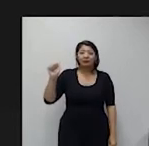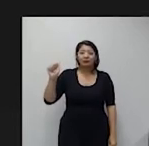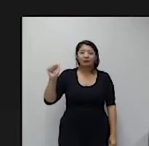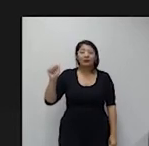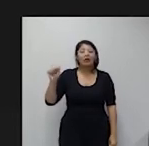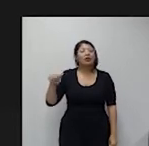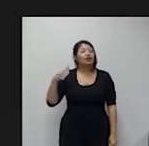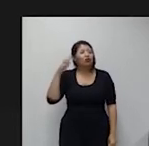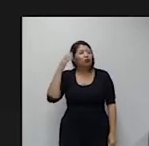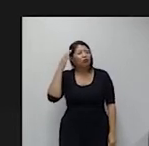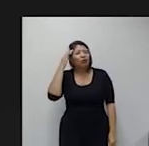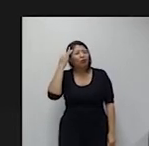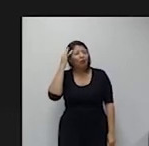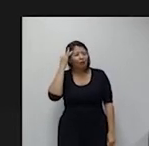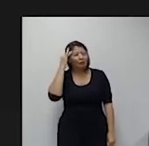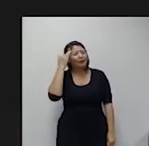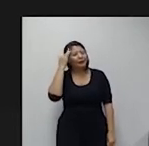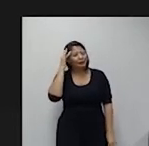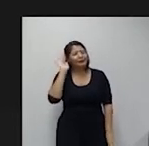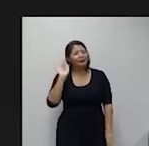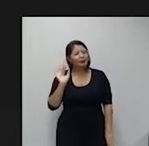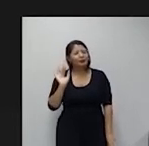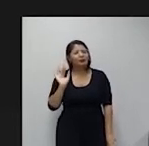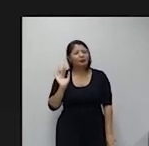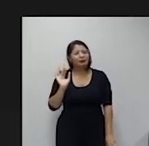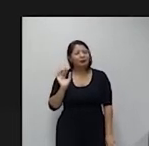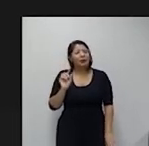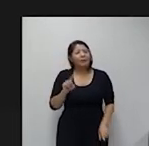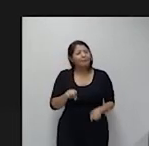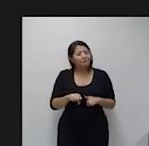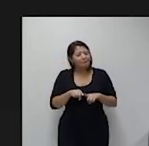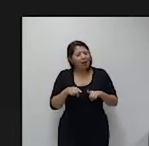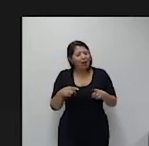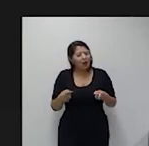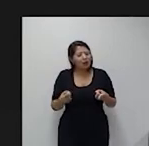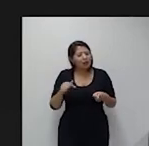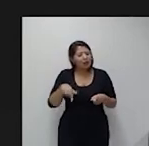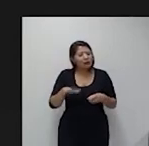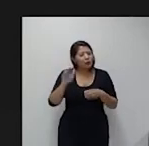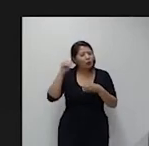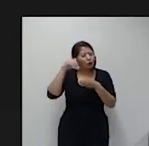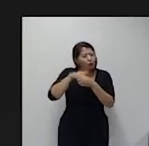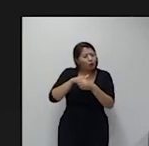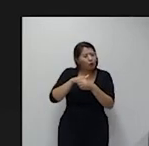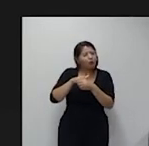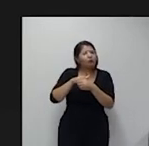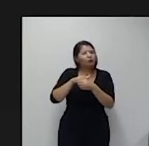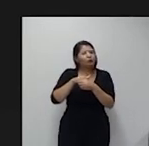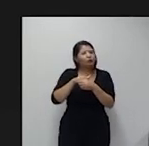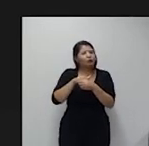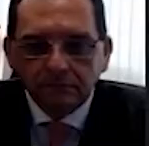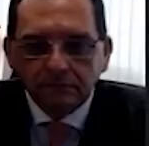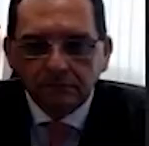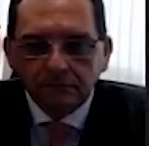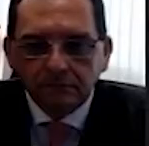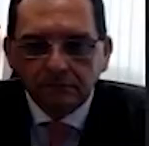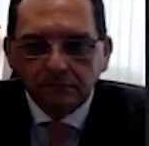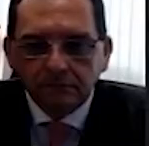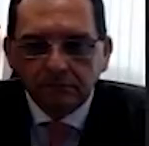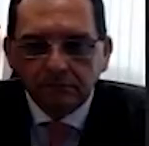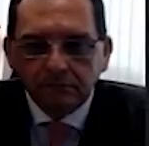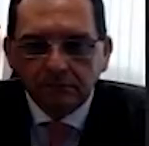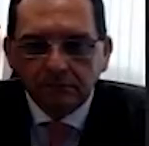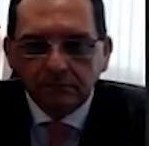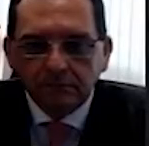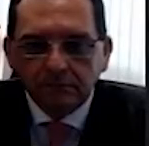descreve o crime de tráfico a ministra destacou ainda que esse também tem sido o entendimento aplicado pelo Supremo Tribunal Federal em